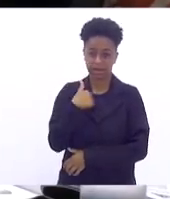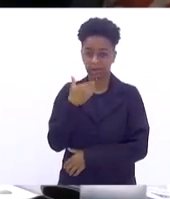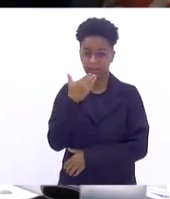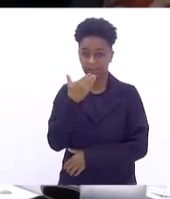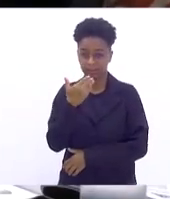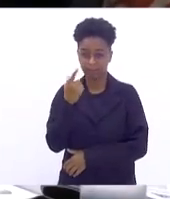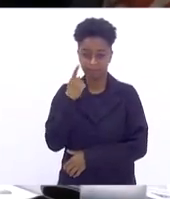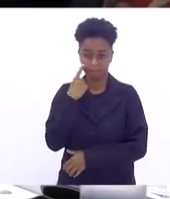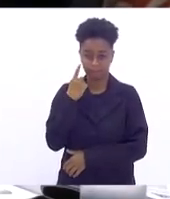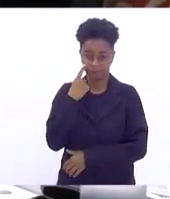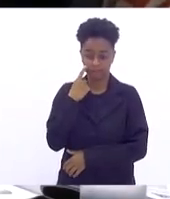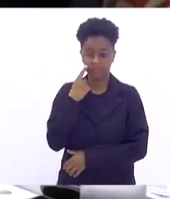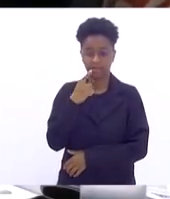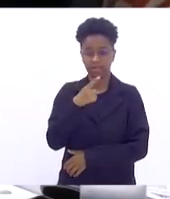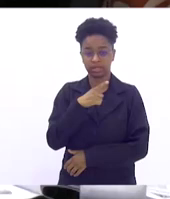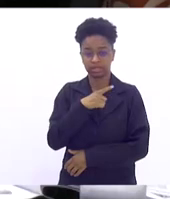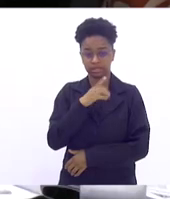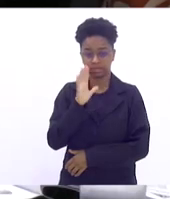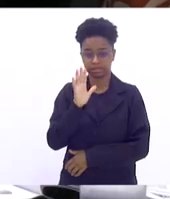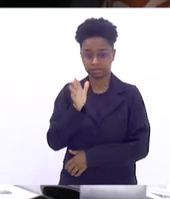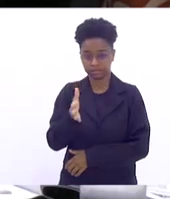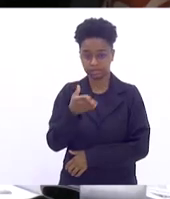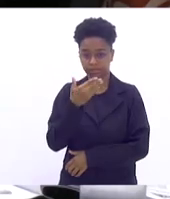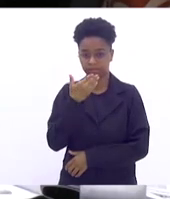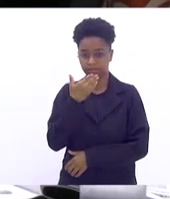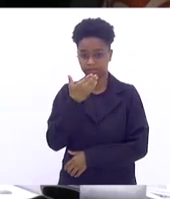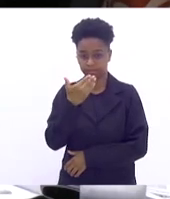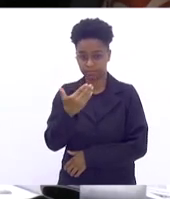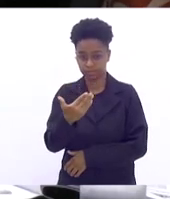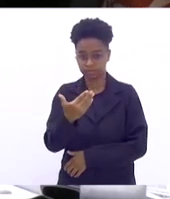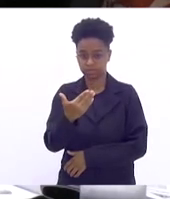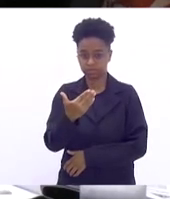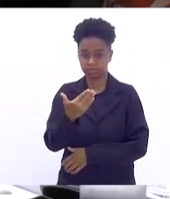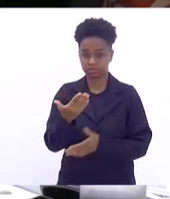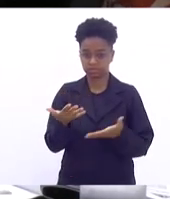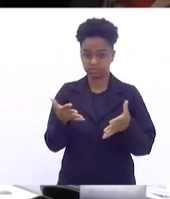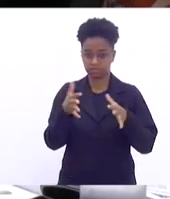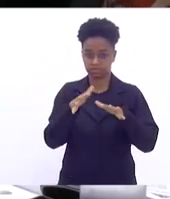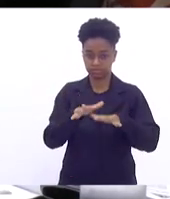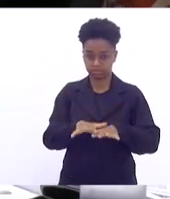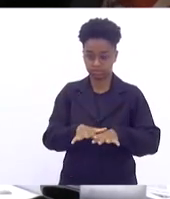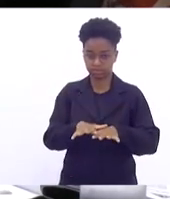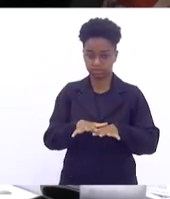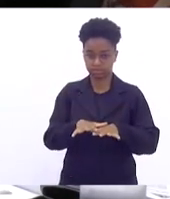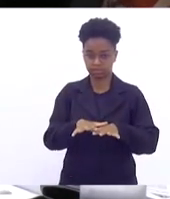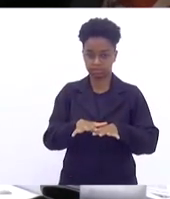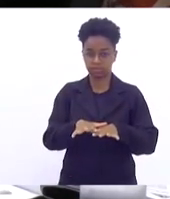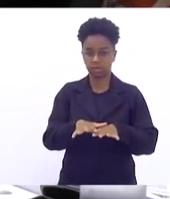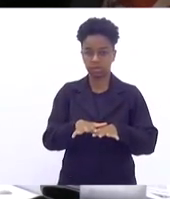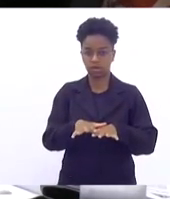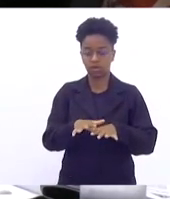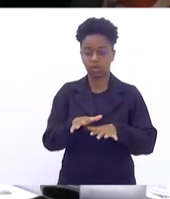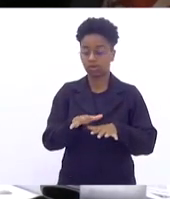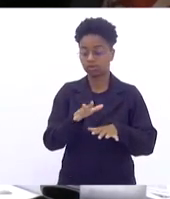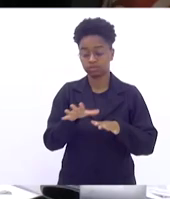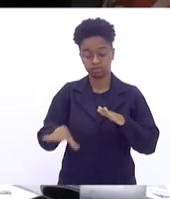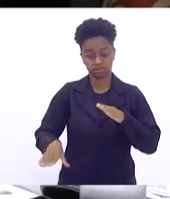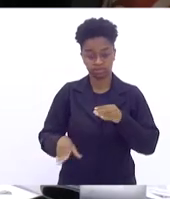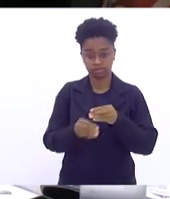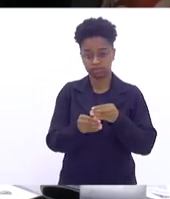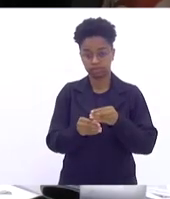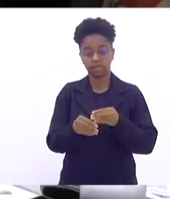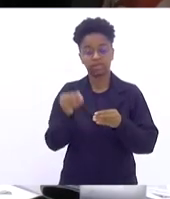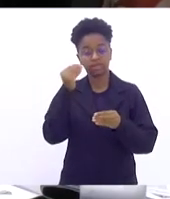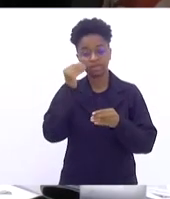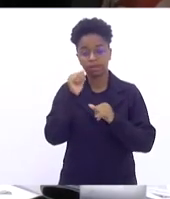que eu já tinha pedido inclusão nós do dia para tentar modificar o escopo